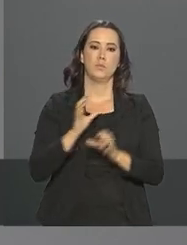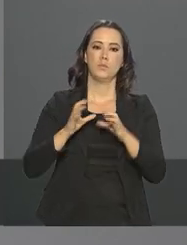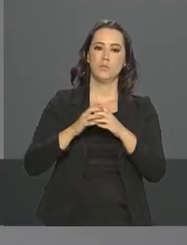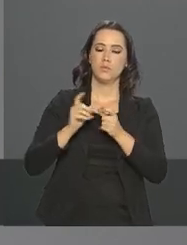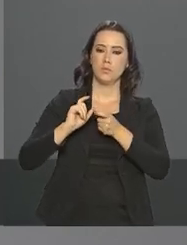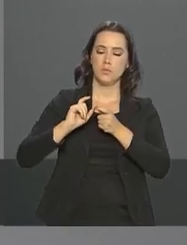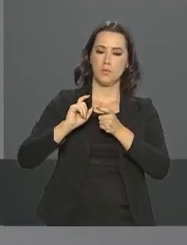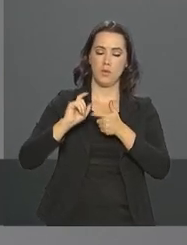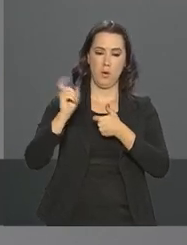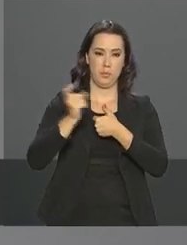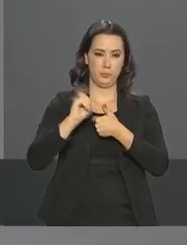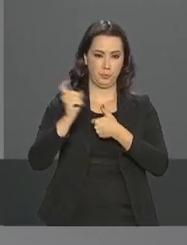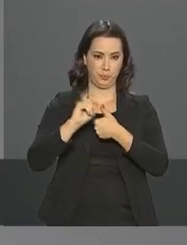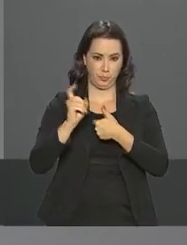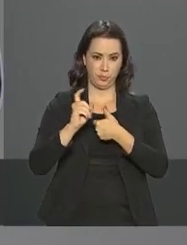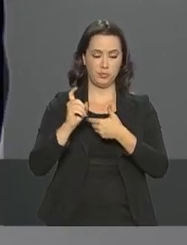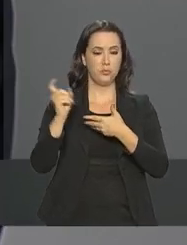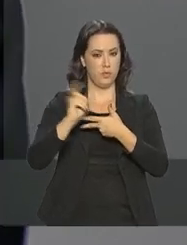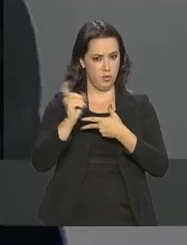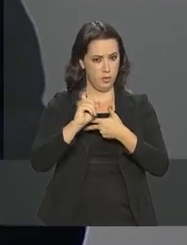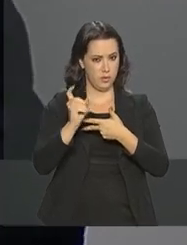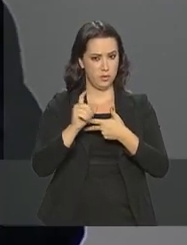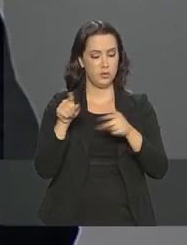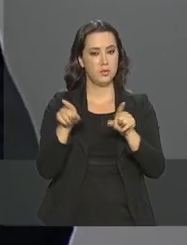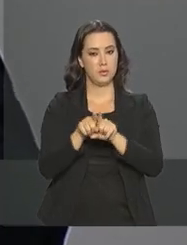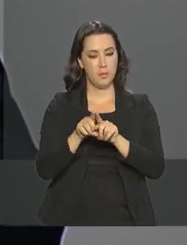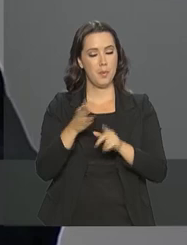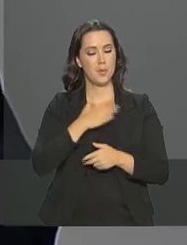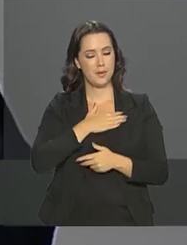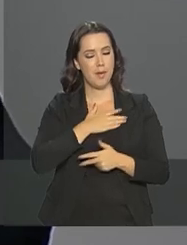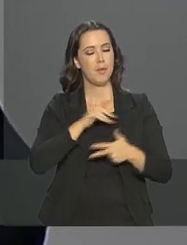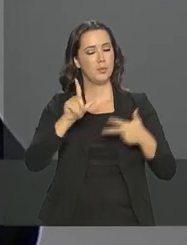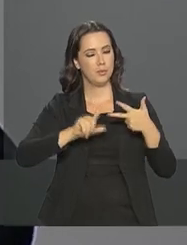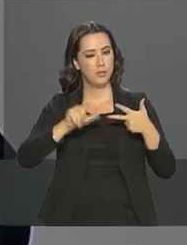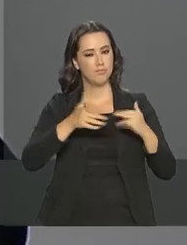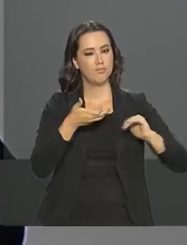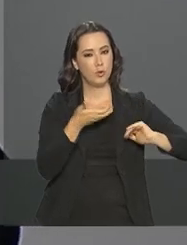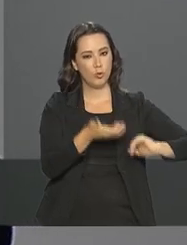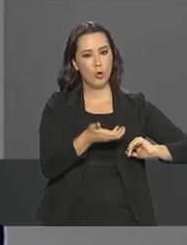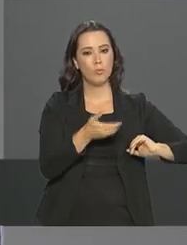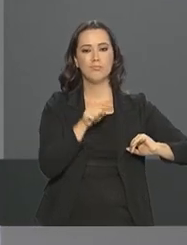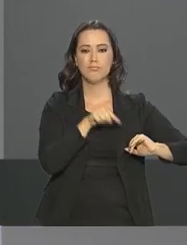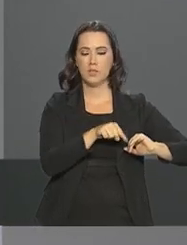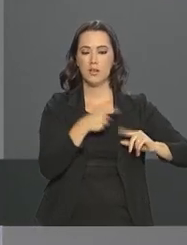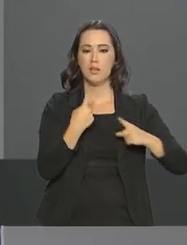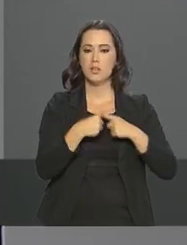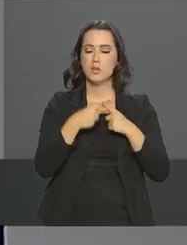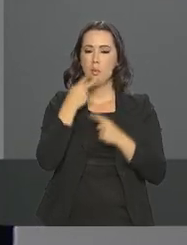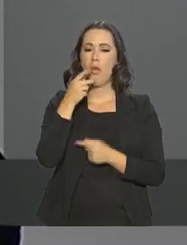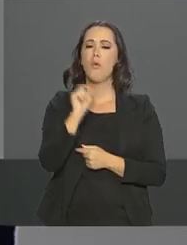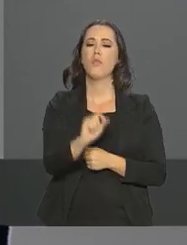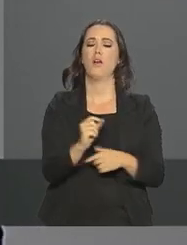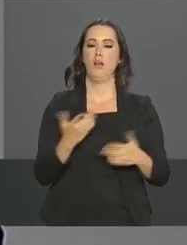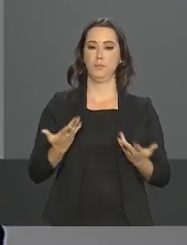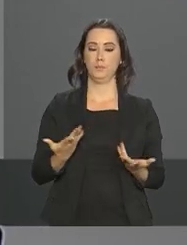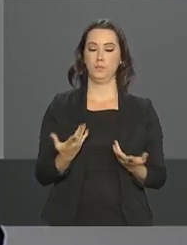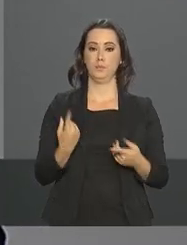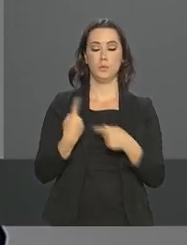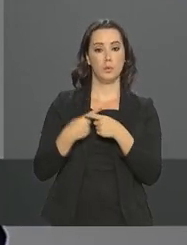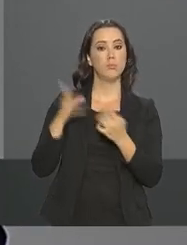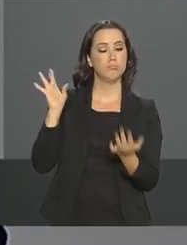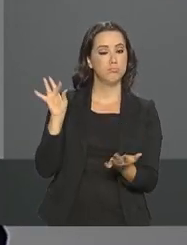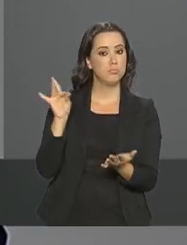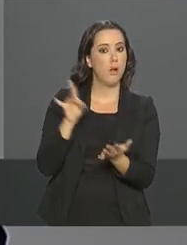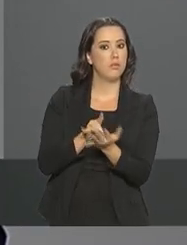e com os meus amigos do congresso nacional e digo isto porque na verdade